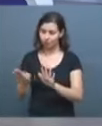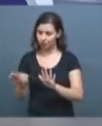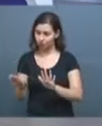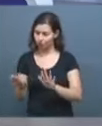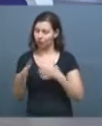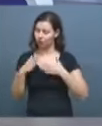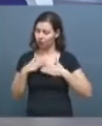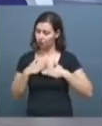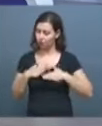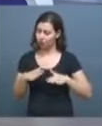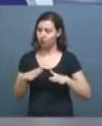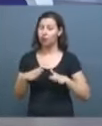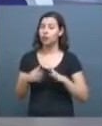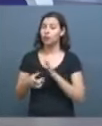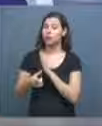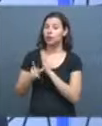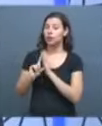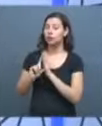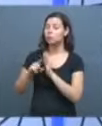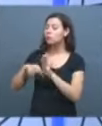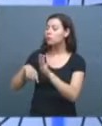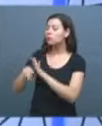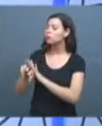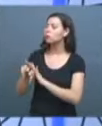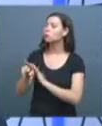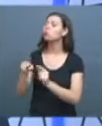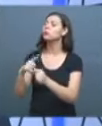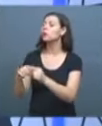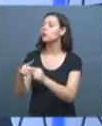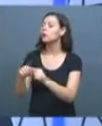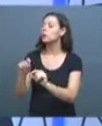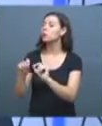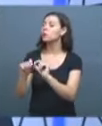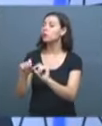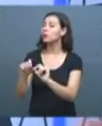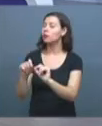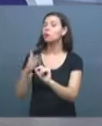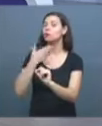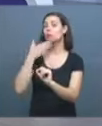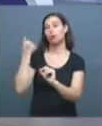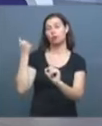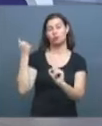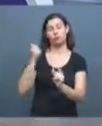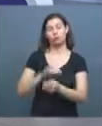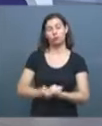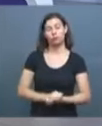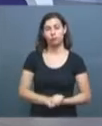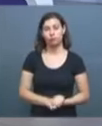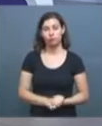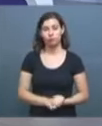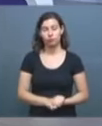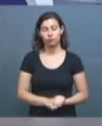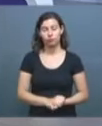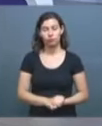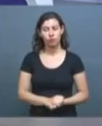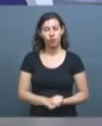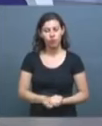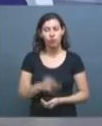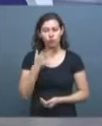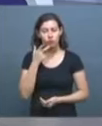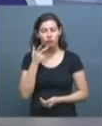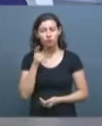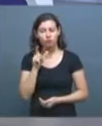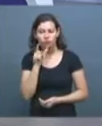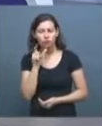caso desse é melhor perguntar, né? Eu penso que a pergunta às vezes pode ser um bom ataque. Será que foi isso mesmo, né, que claro, você quis dizer? Uma coisa exatamente assim? Às